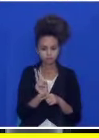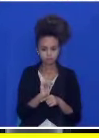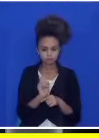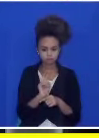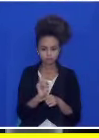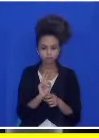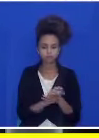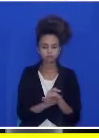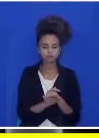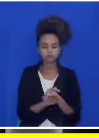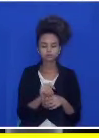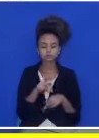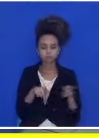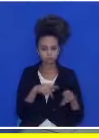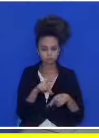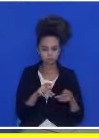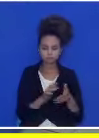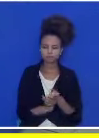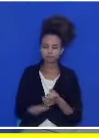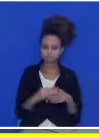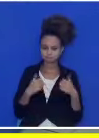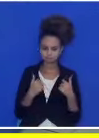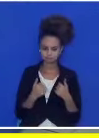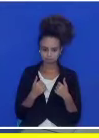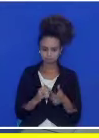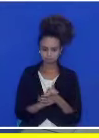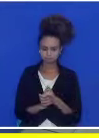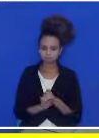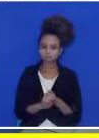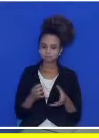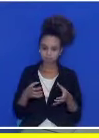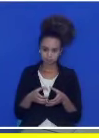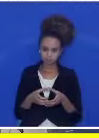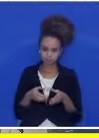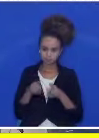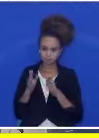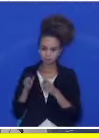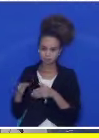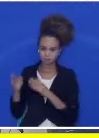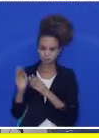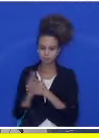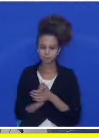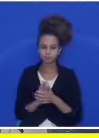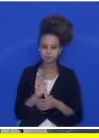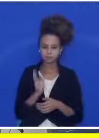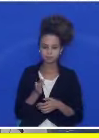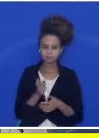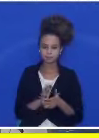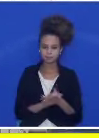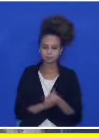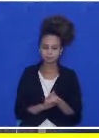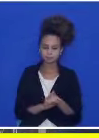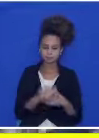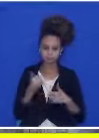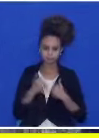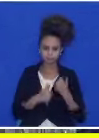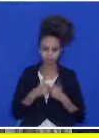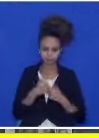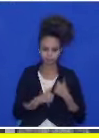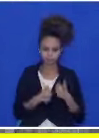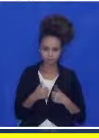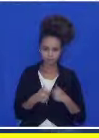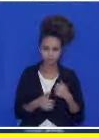nossas auditoras populares. Muito bem, bolas posicionadas, valendo. Vamos ao time do